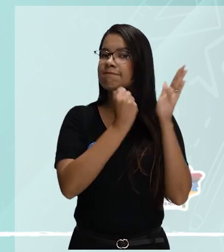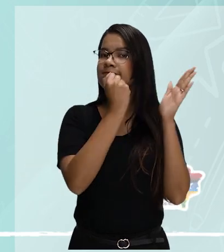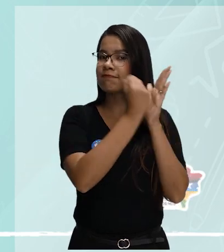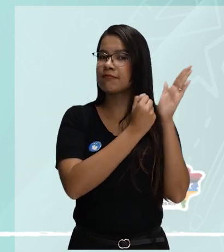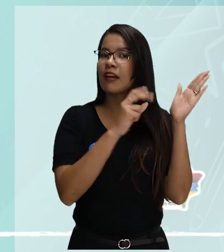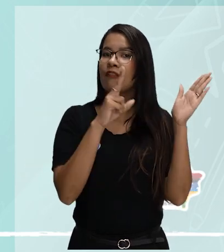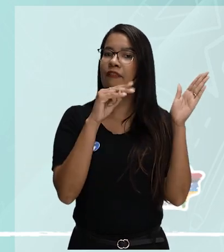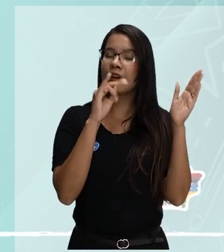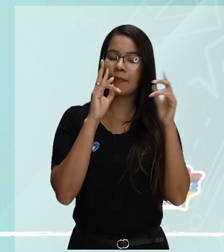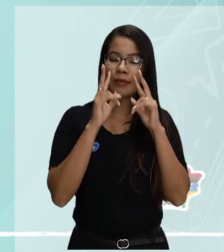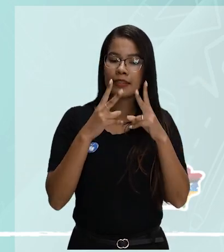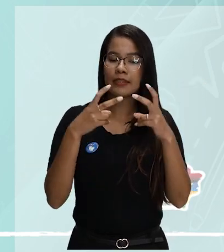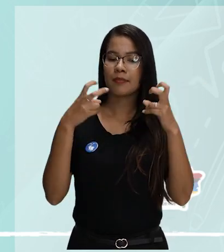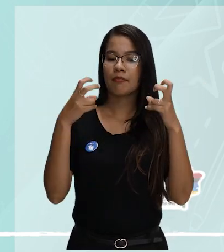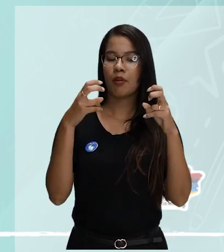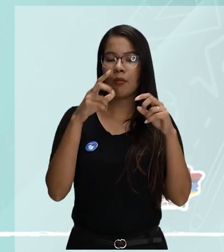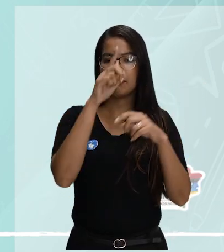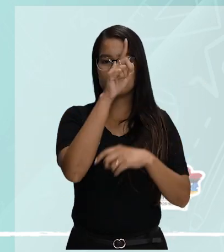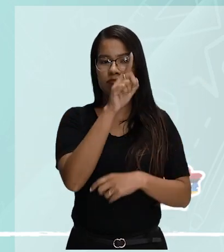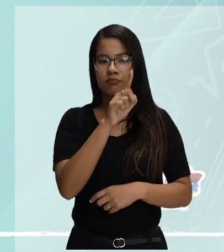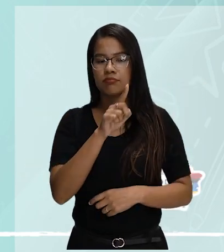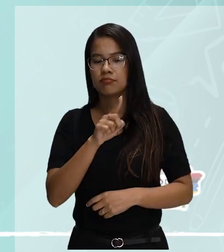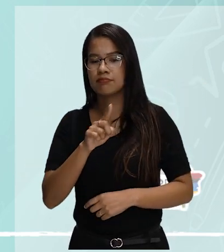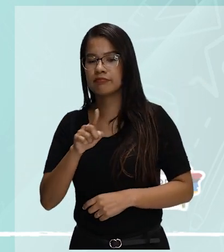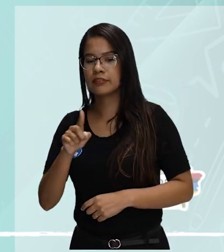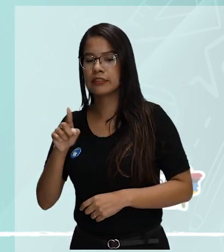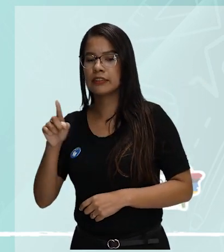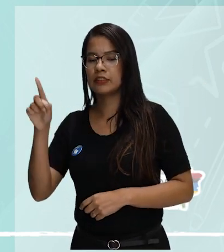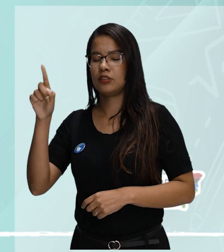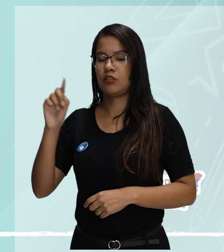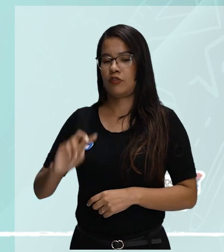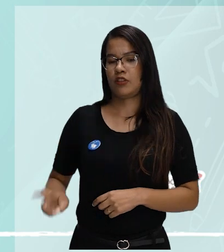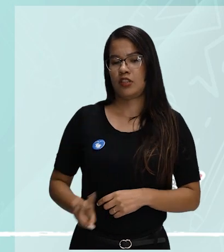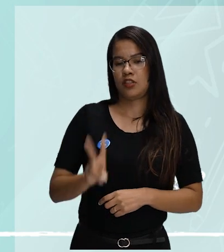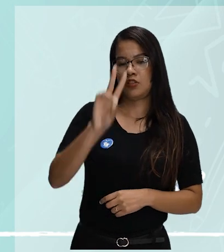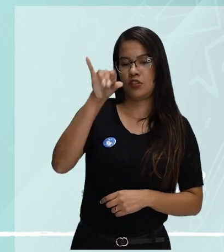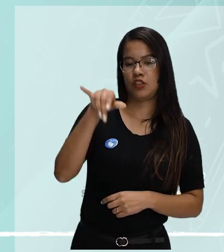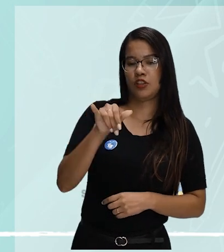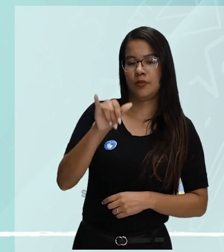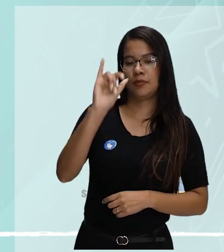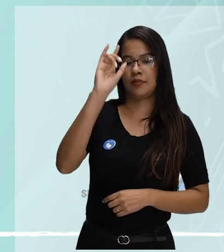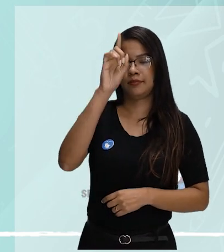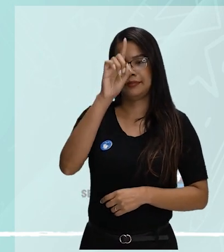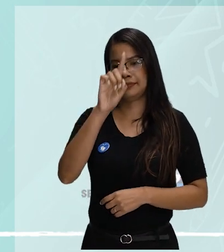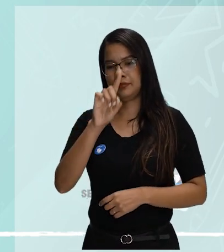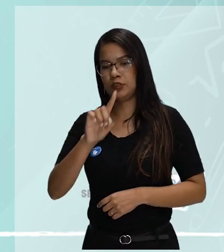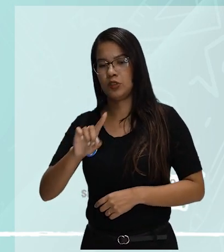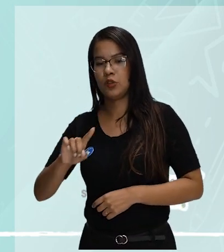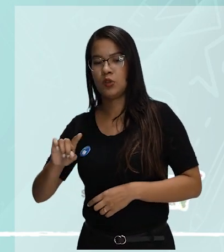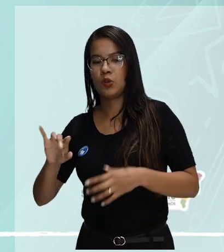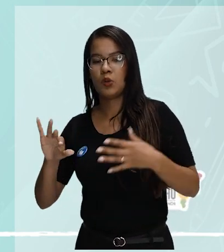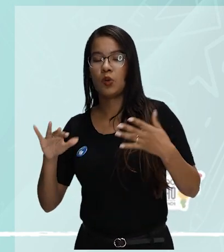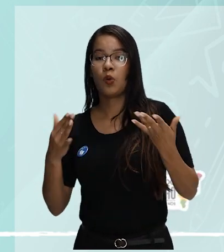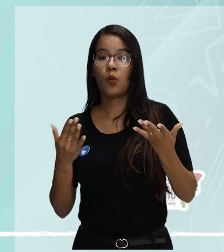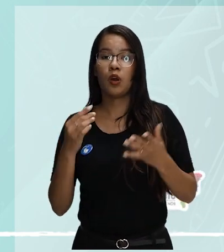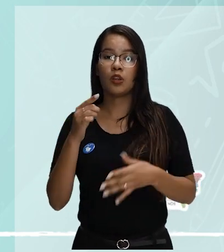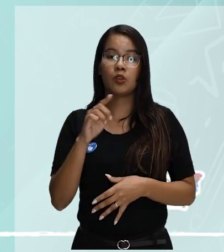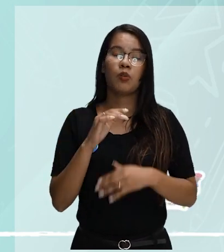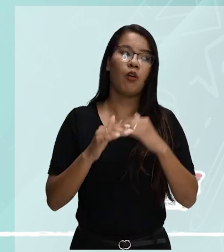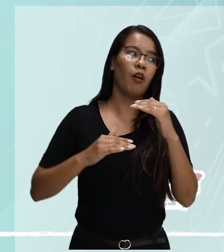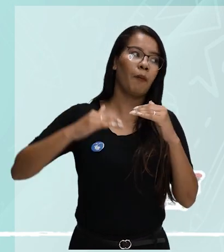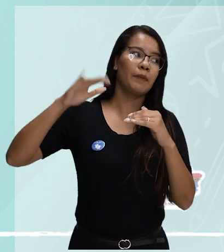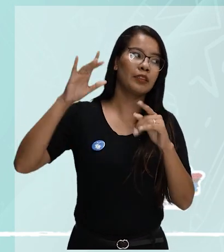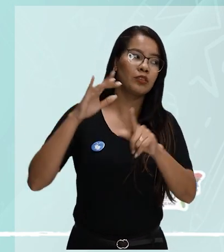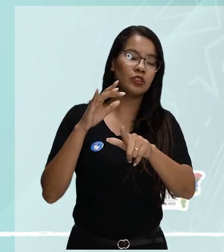vai ver uma curva descendente, ó, descendo, o valor de y está descendo a partir do momento que tu aumenta o x. Tá? Então, no